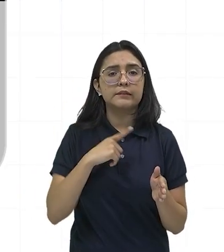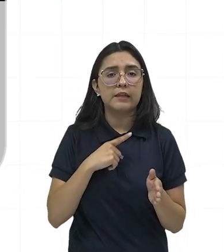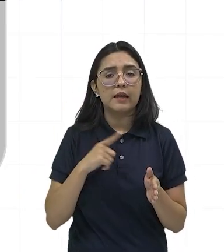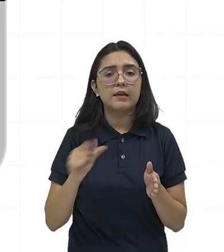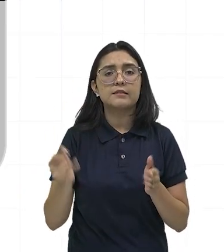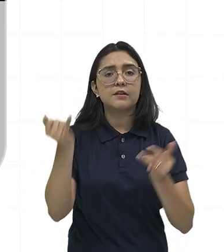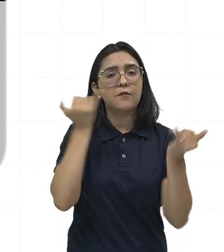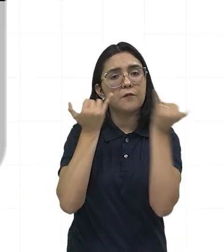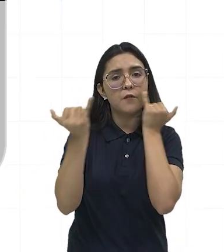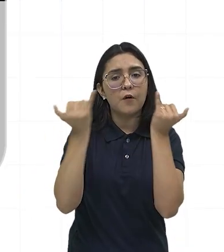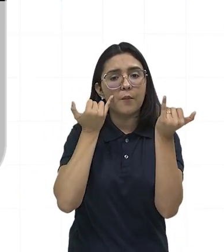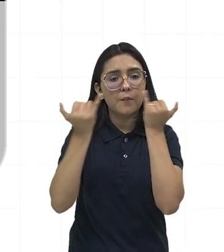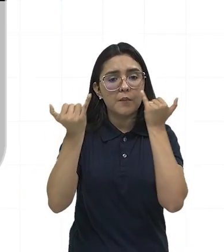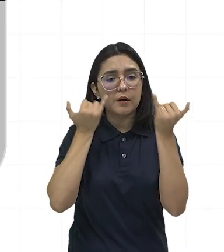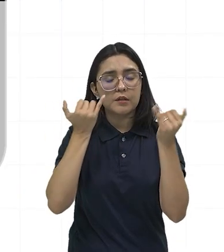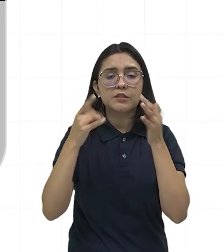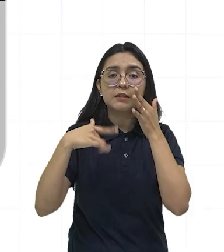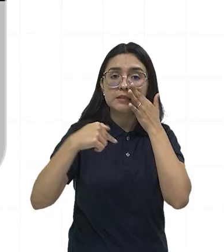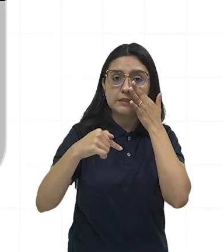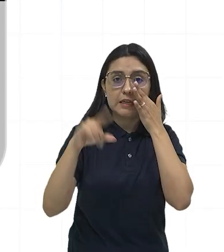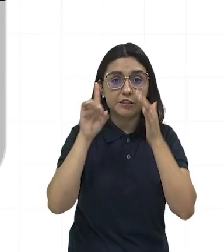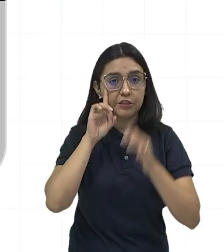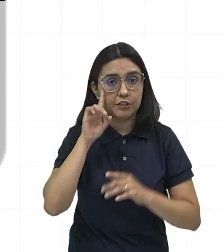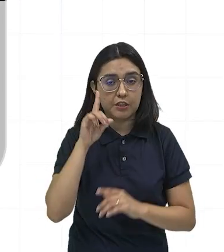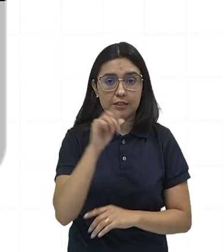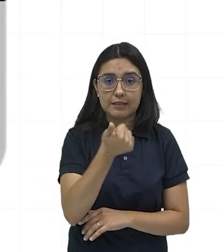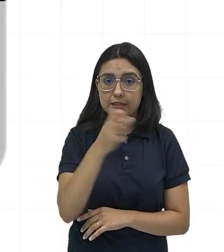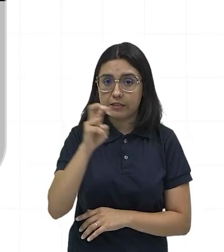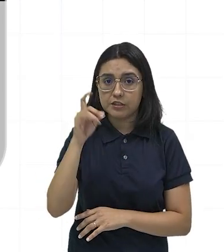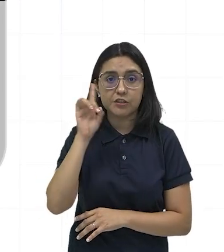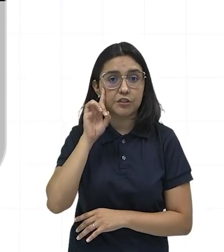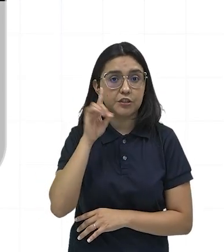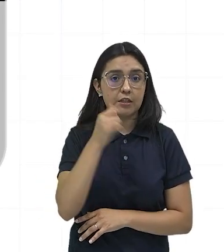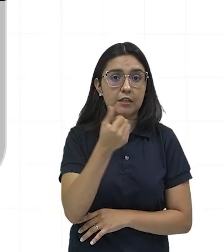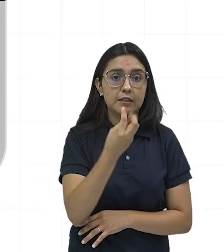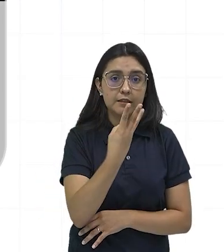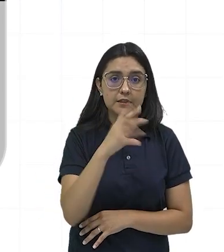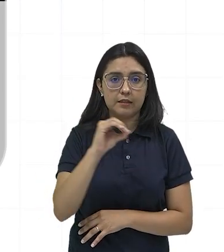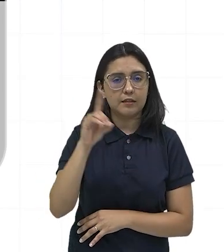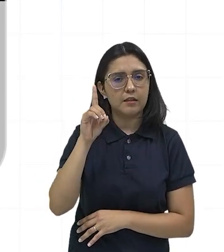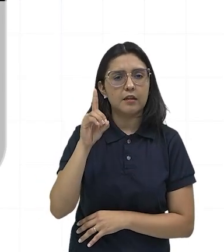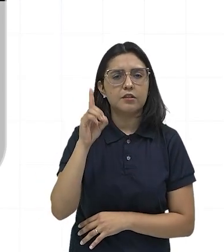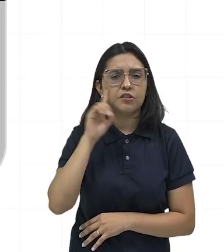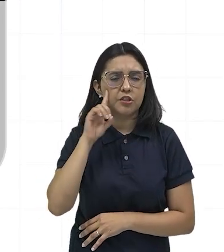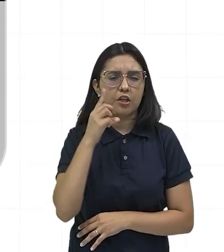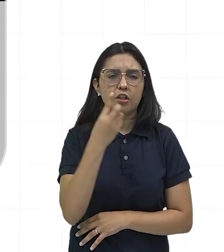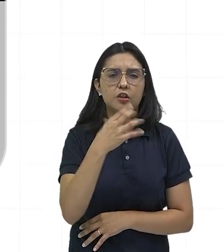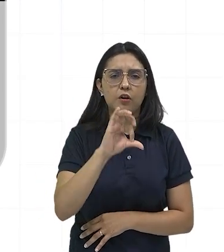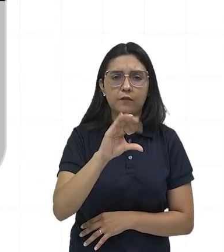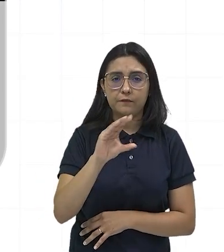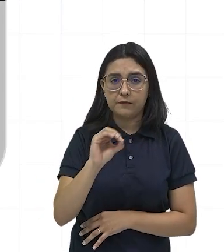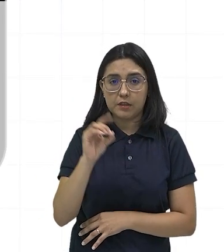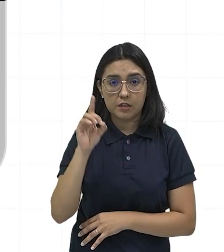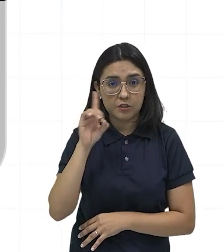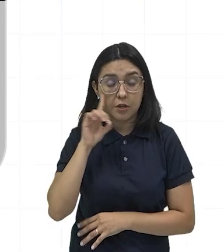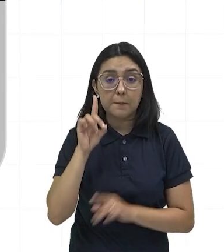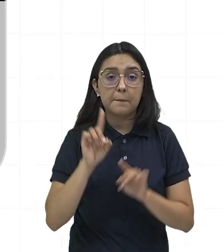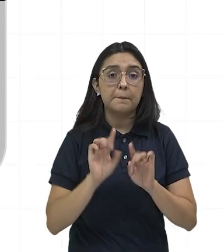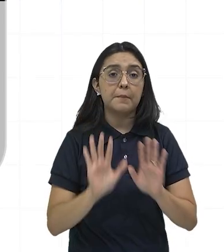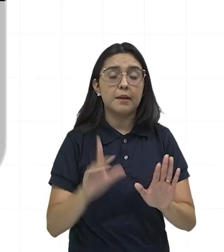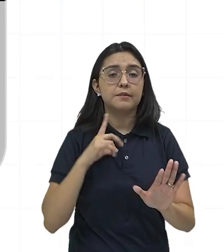essas informações de 7 dias, de 15 dias, de 30 dias, de 90 dias, mas